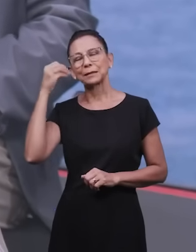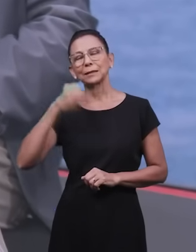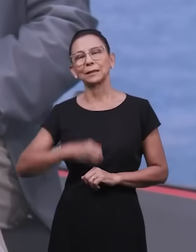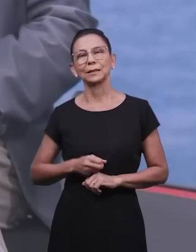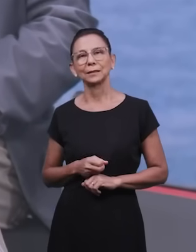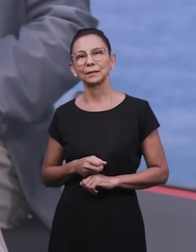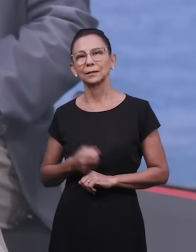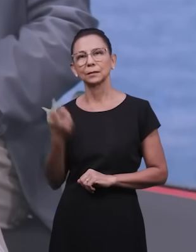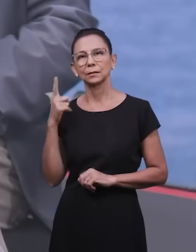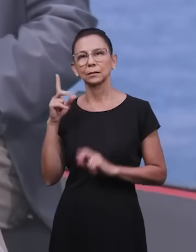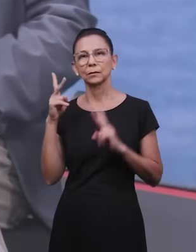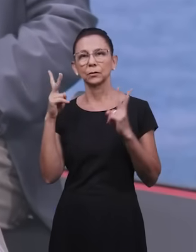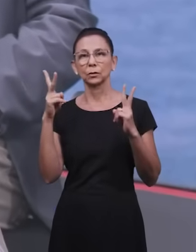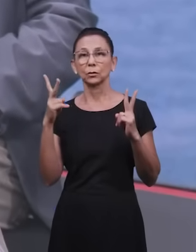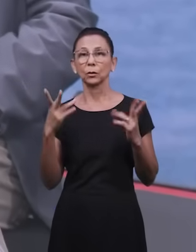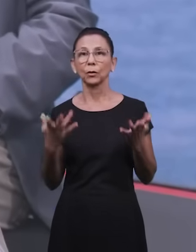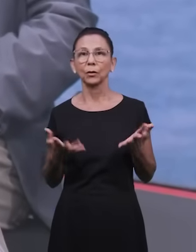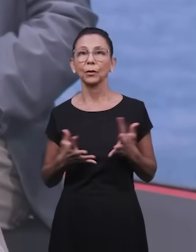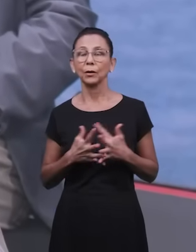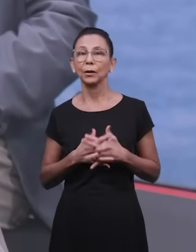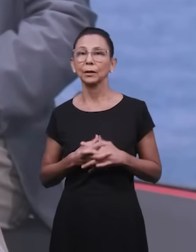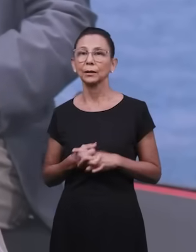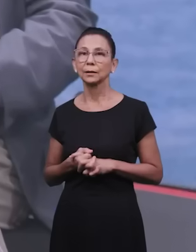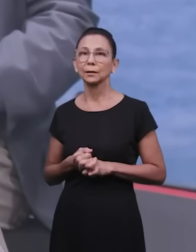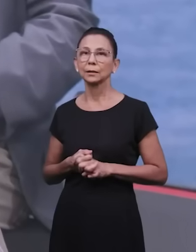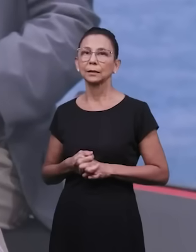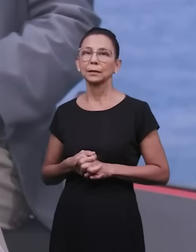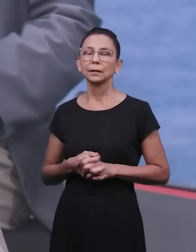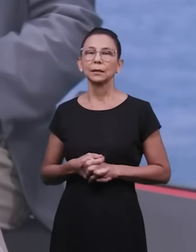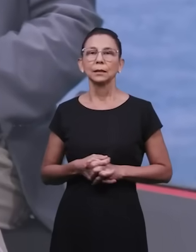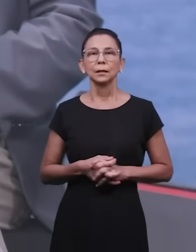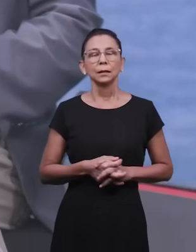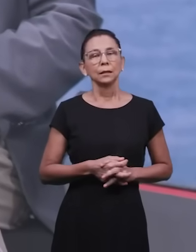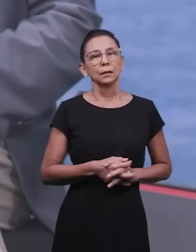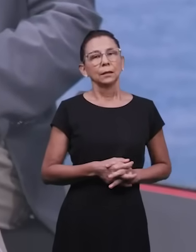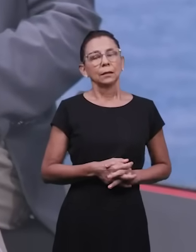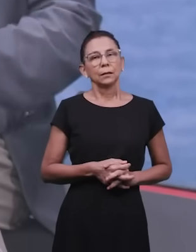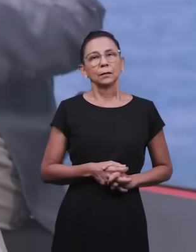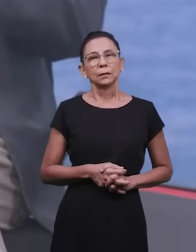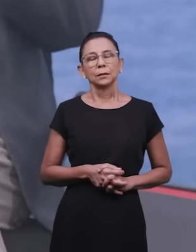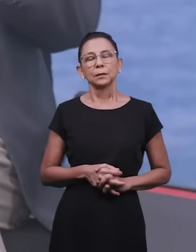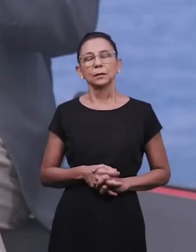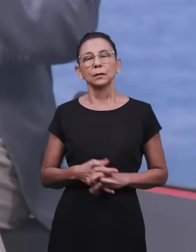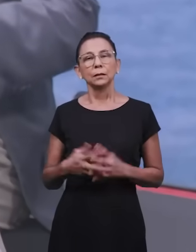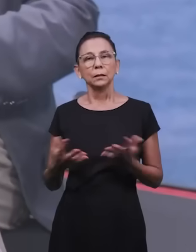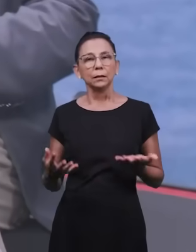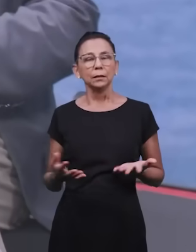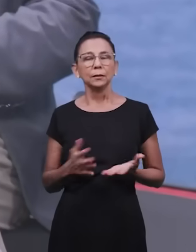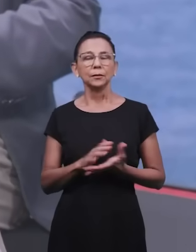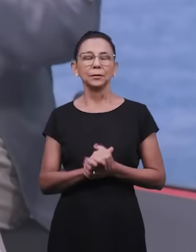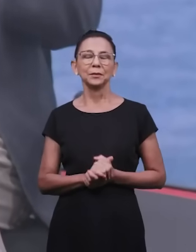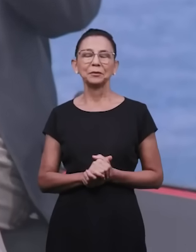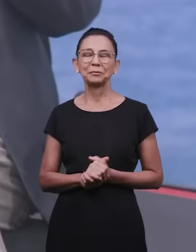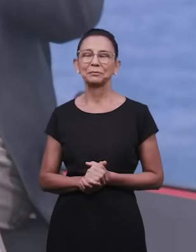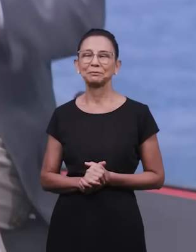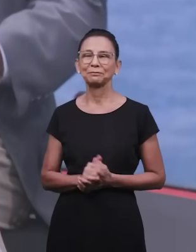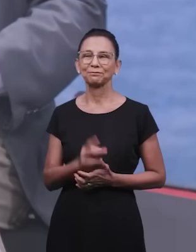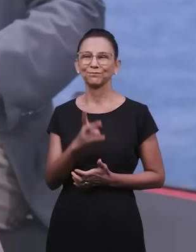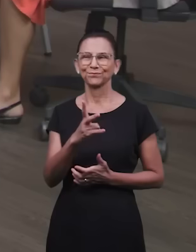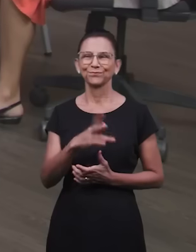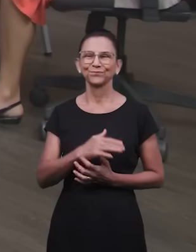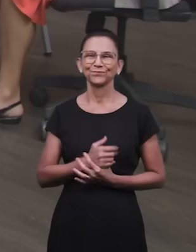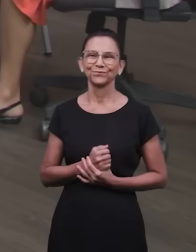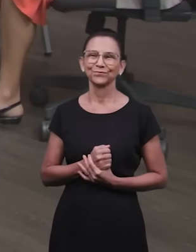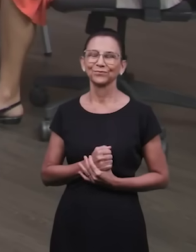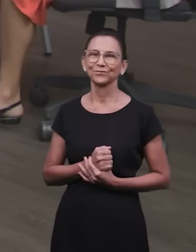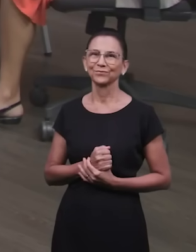experiências. Traz uma vitória, e trouxe uma vitória para a nossa irmã Maria Eduarda, que falou ali agora no Fala Jovem. Andréia,